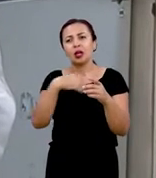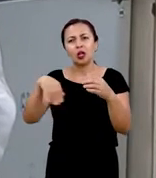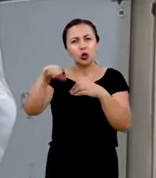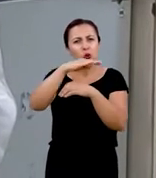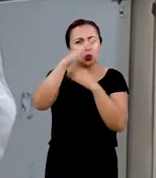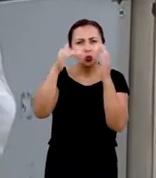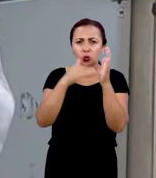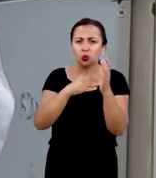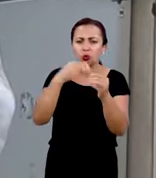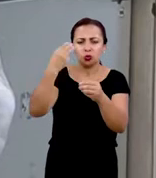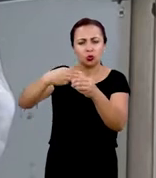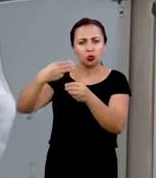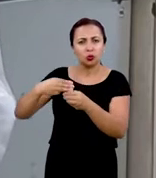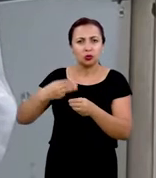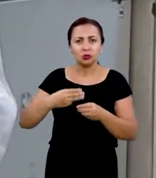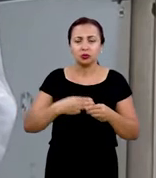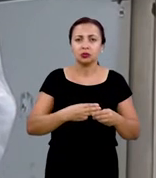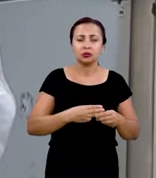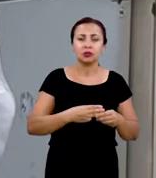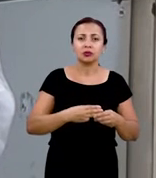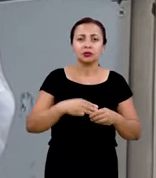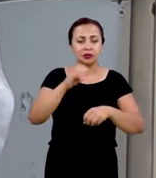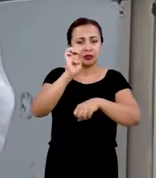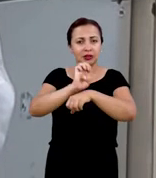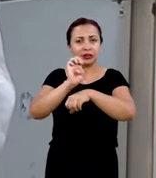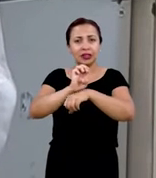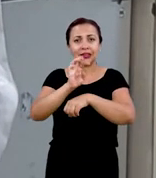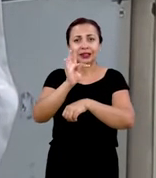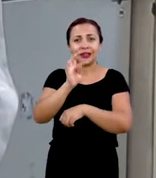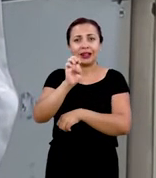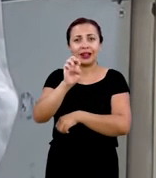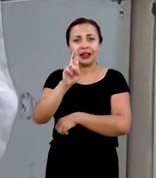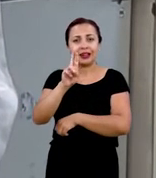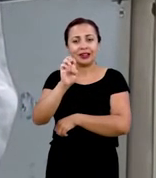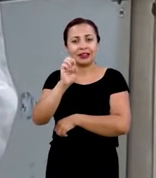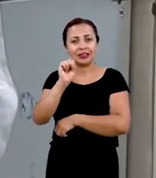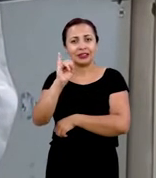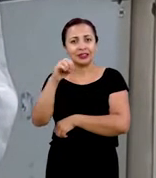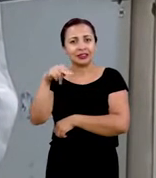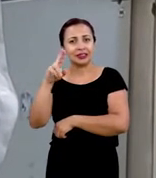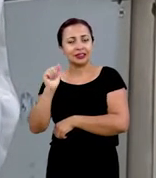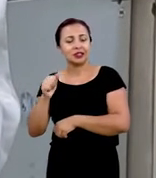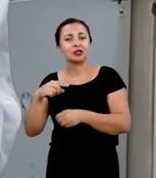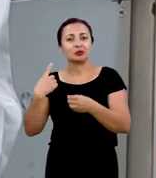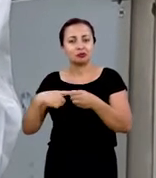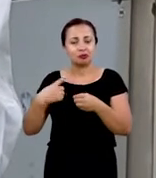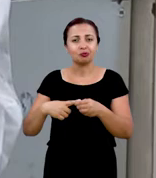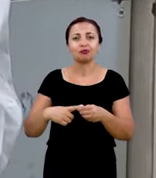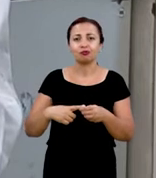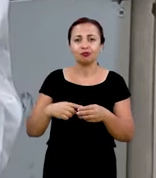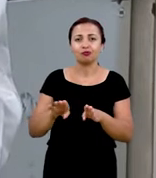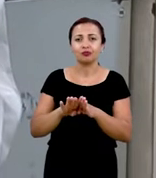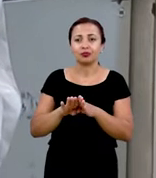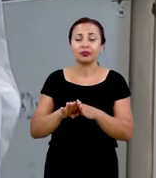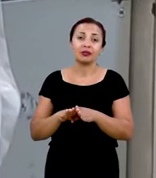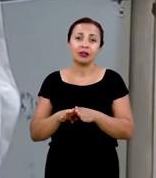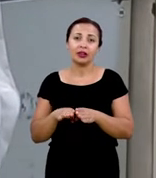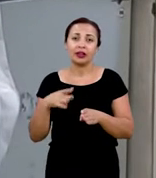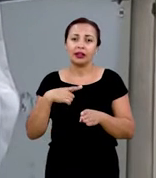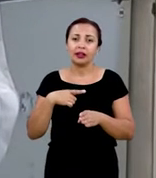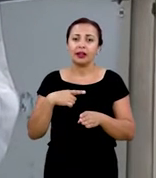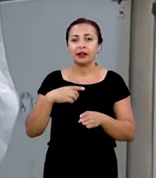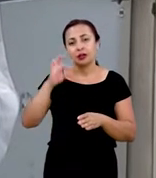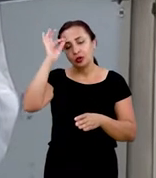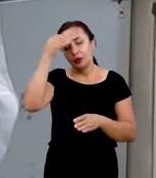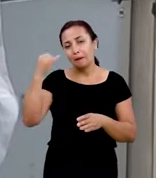os municípios, com uma predominância muito grande em Teresina e uma predominância muito menor em Pedro II, certo?